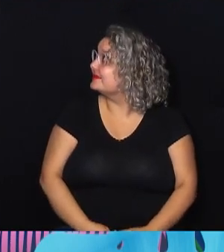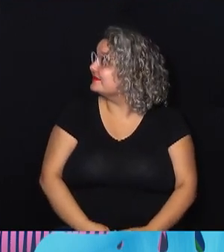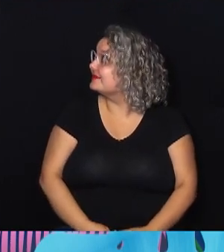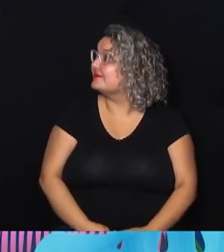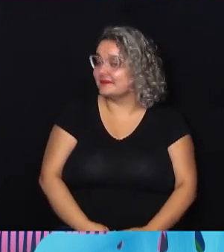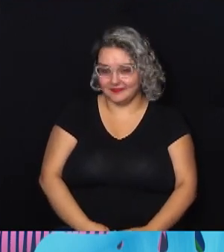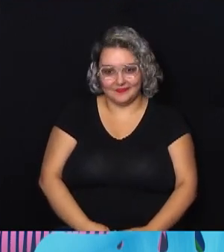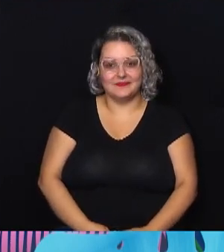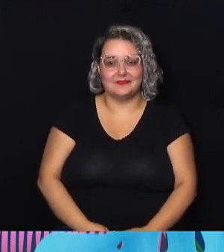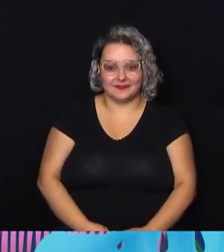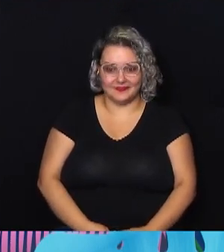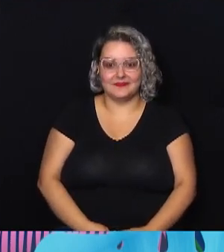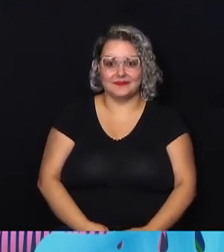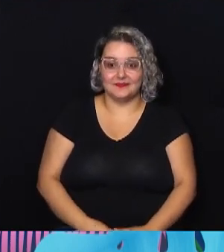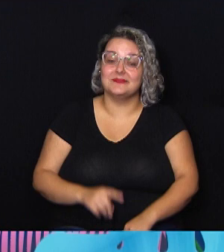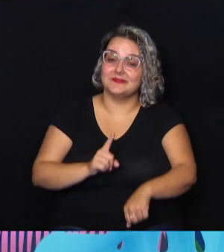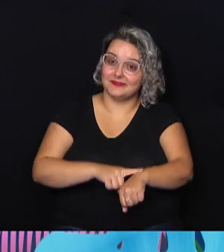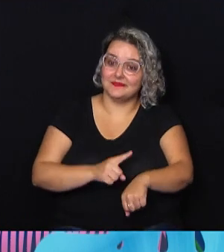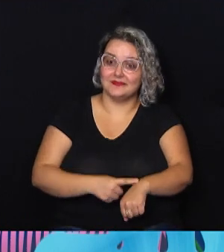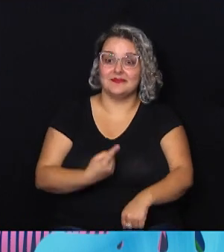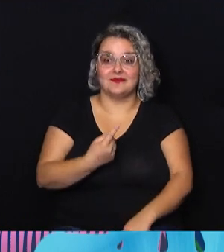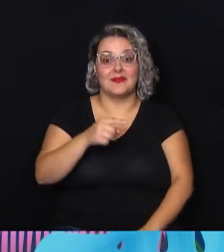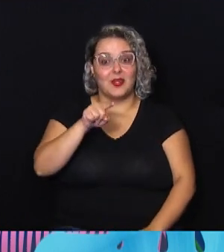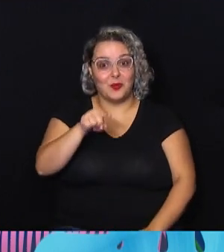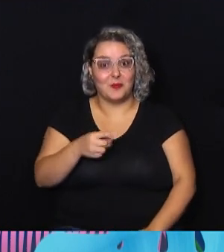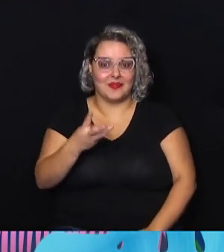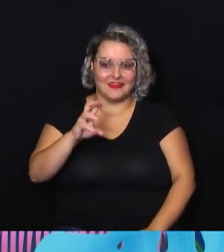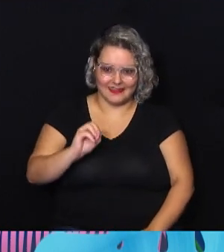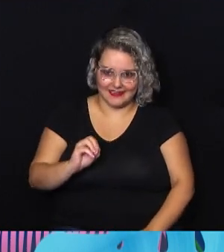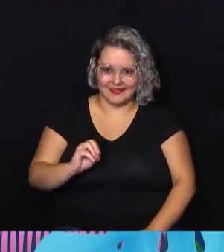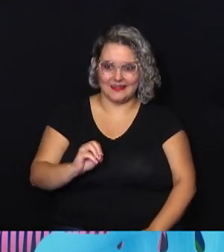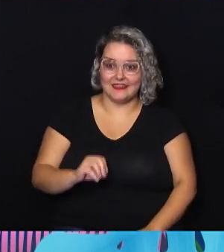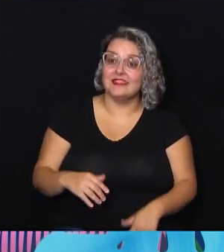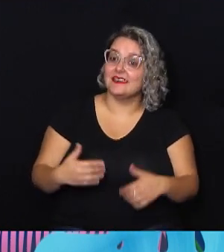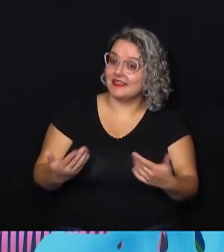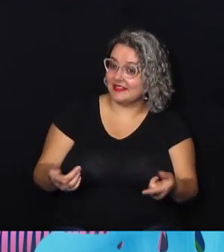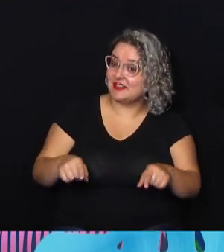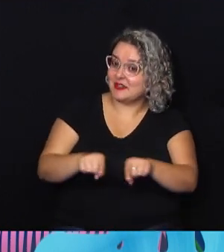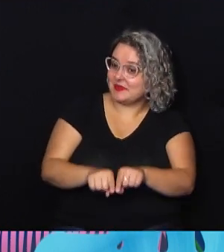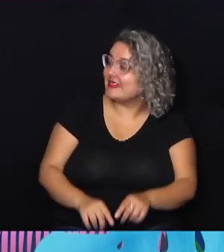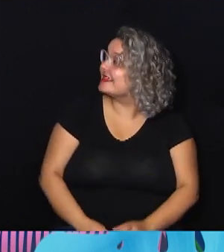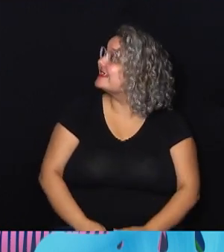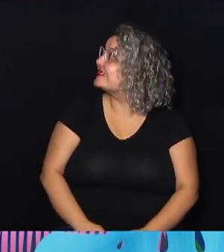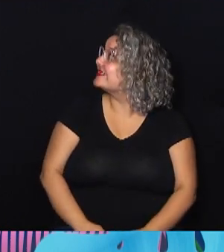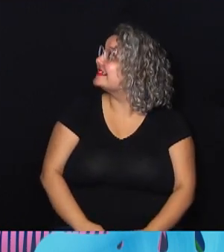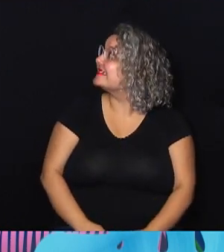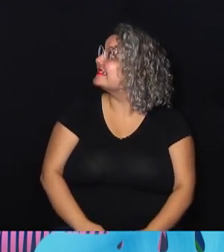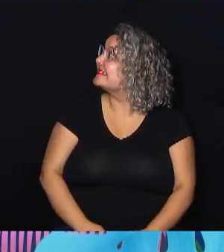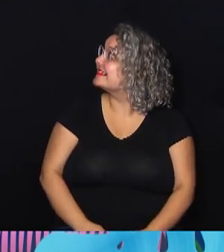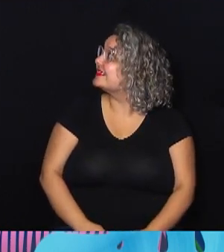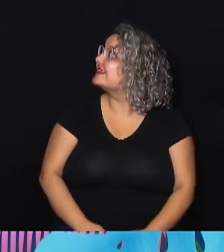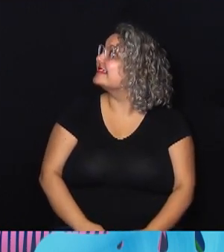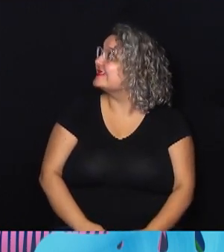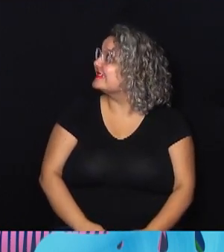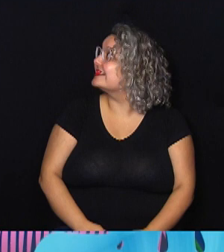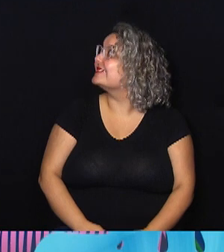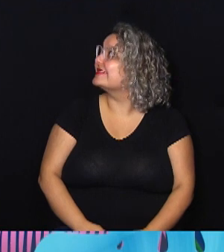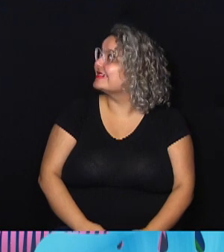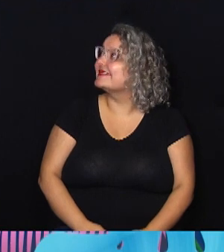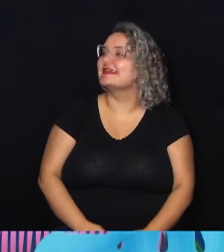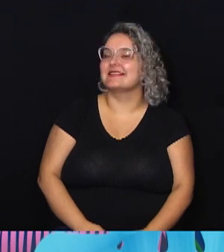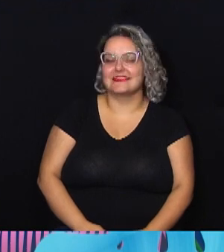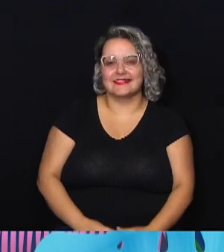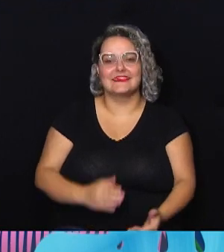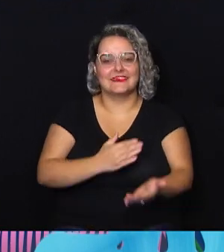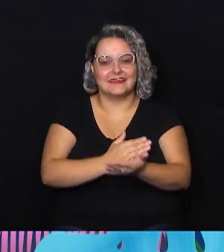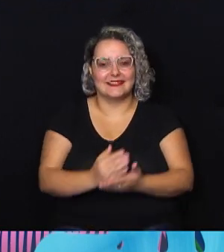Vila Georgina, a partir da 1h30 da tarde. E o Bloco Demorou, mas Chegou, Quebrada da Vila União, começa